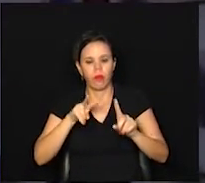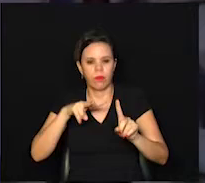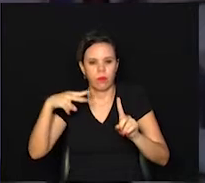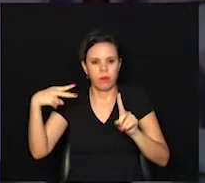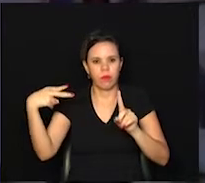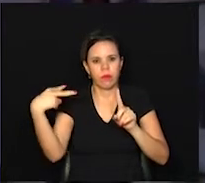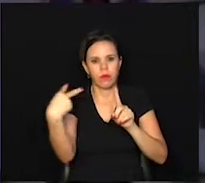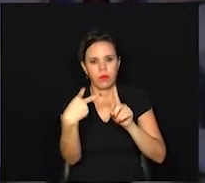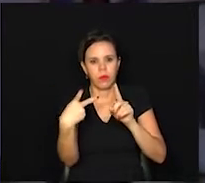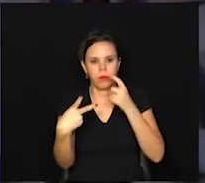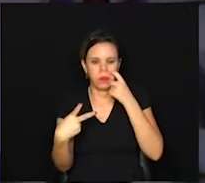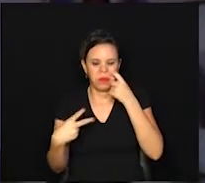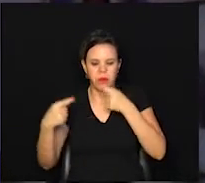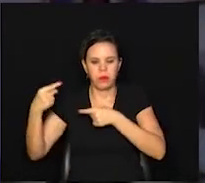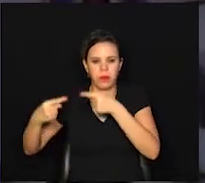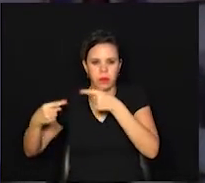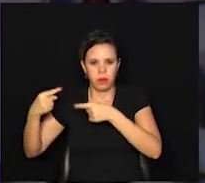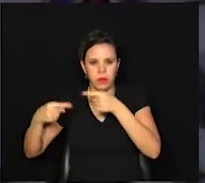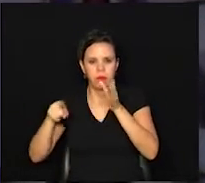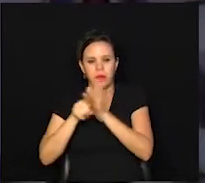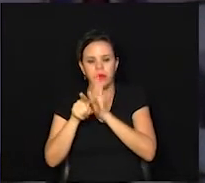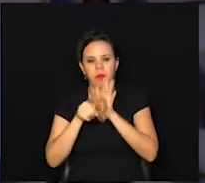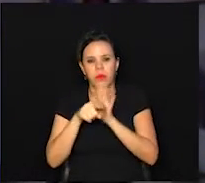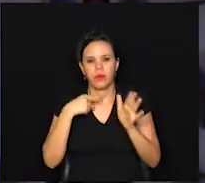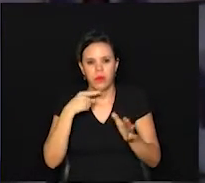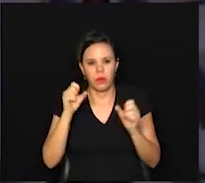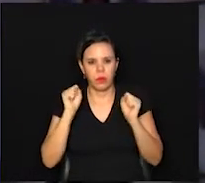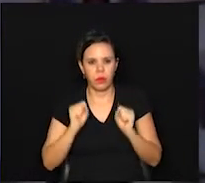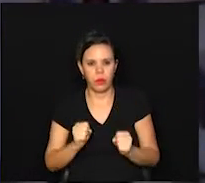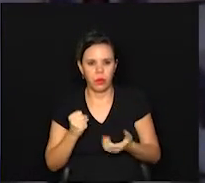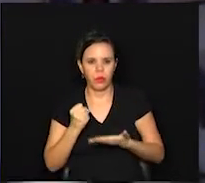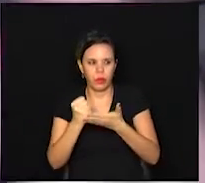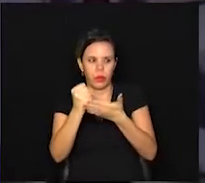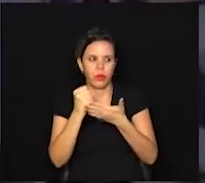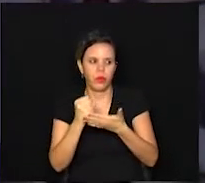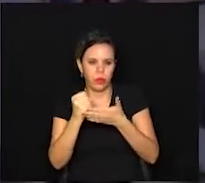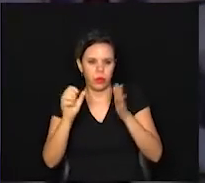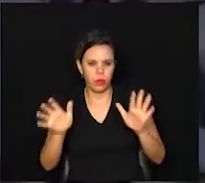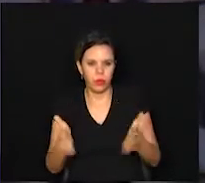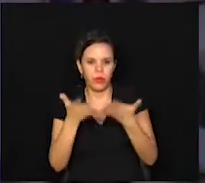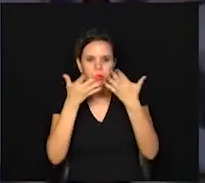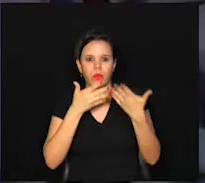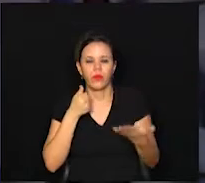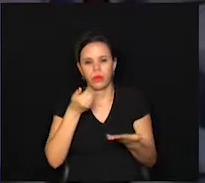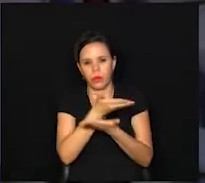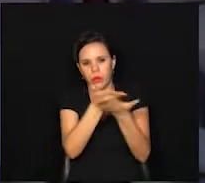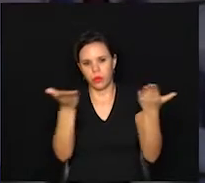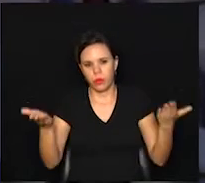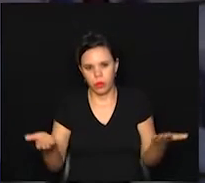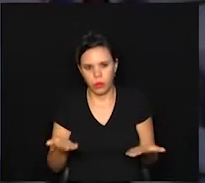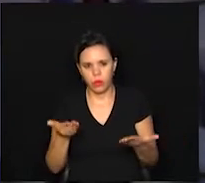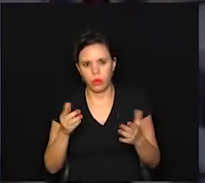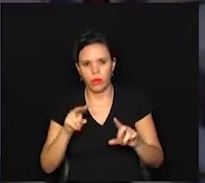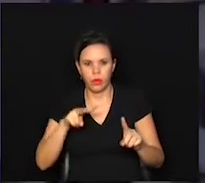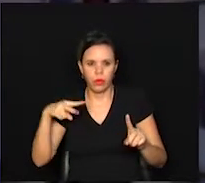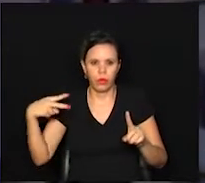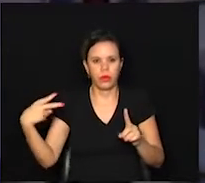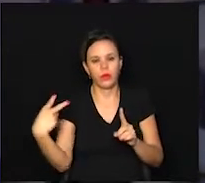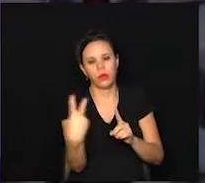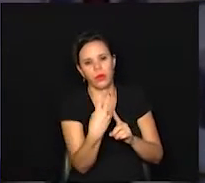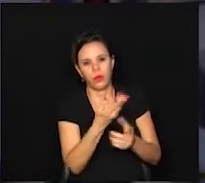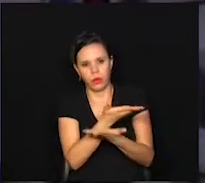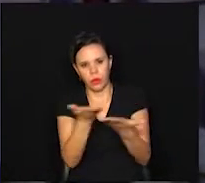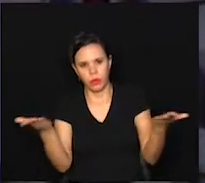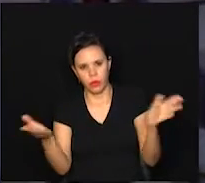de que o debate e as perguntas possam me ajudar a contribuir melhor com vocês a partir da expectativa de